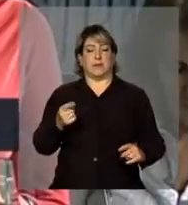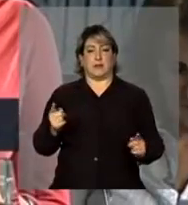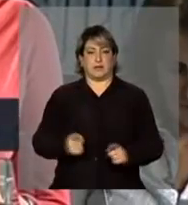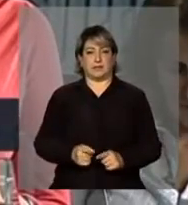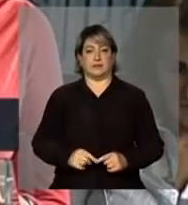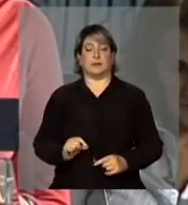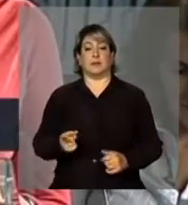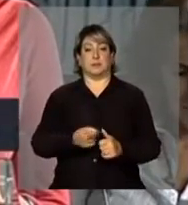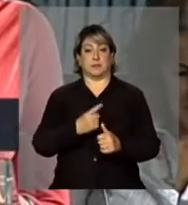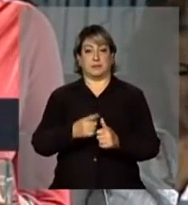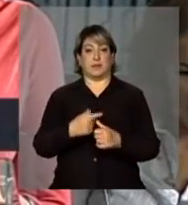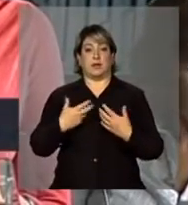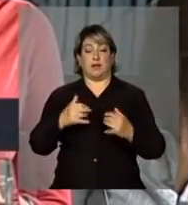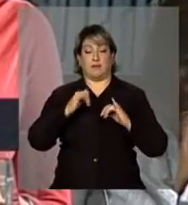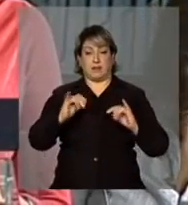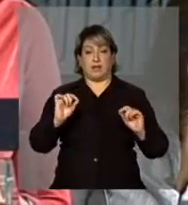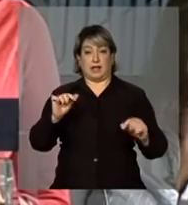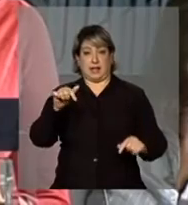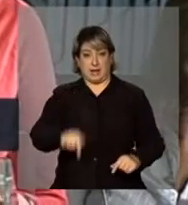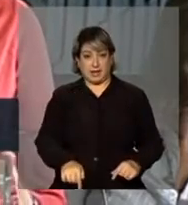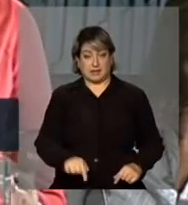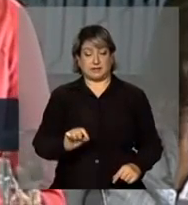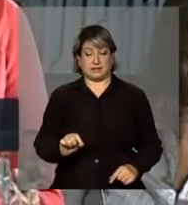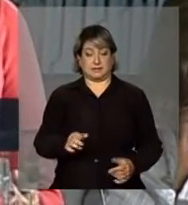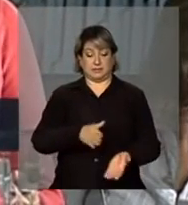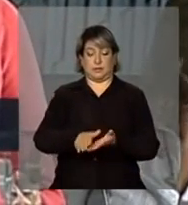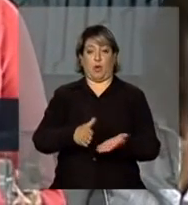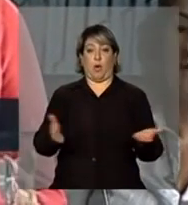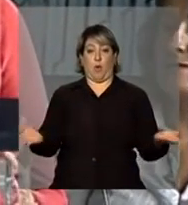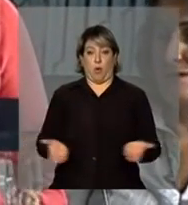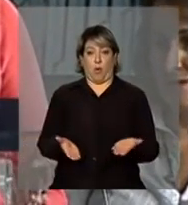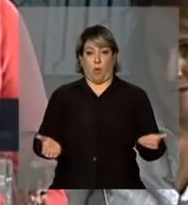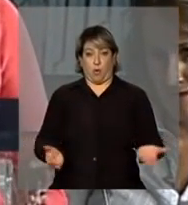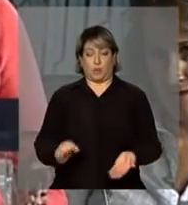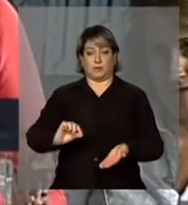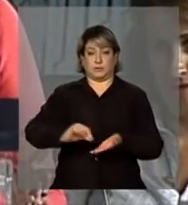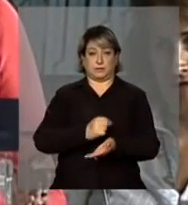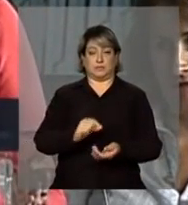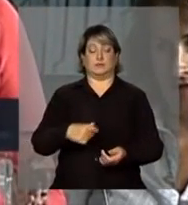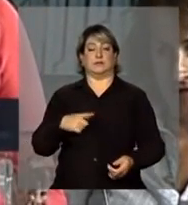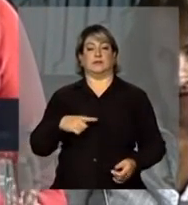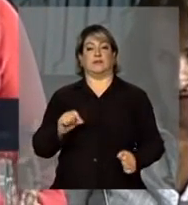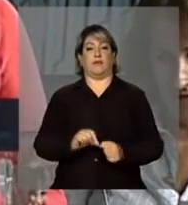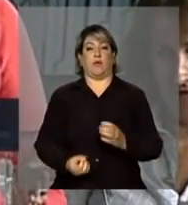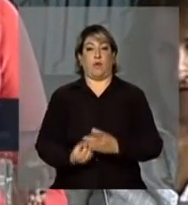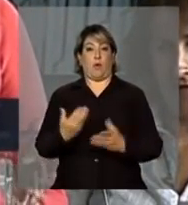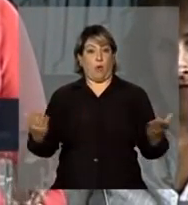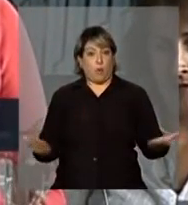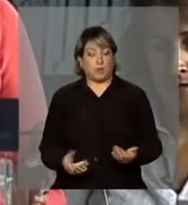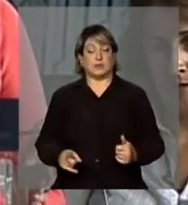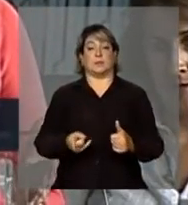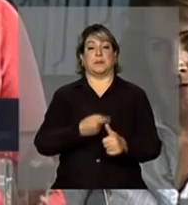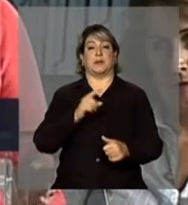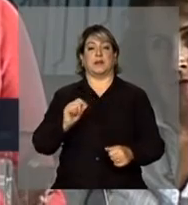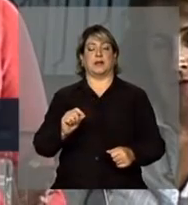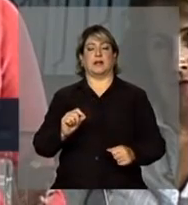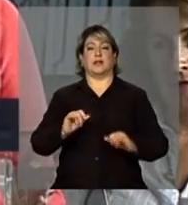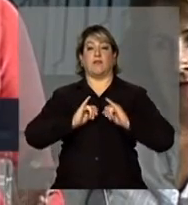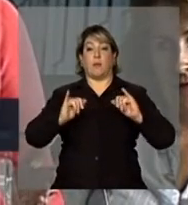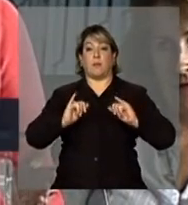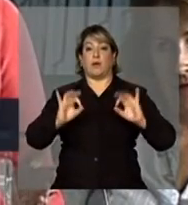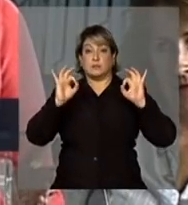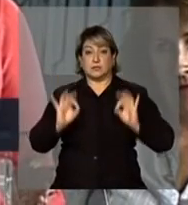Em primeiro lugar, dizer que essa publicação que a gente lança hoje é a primeira publicação no Brasil com dados